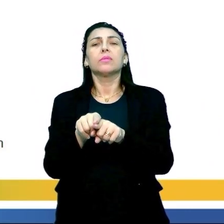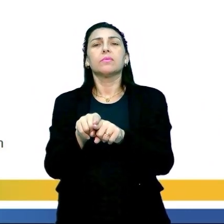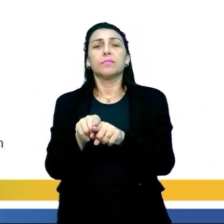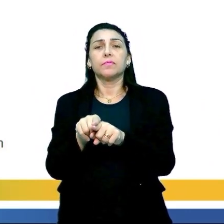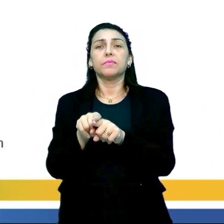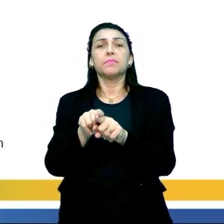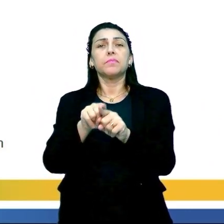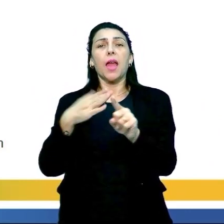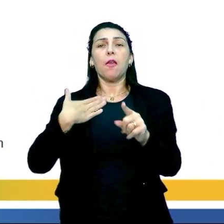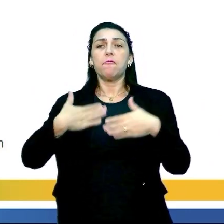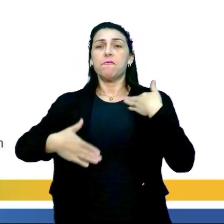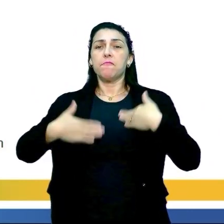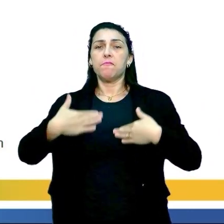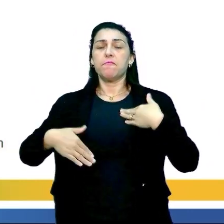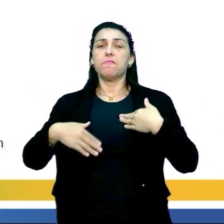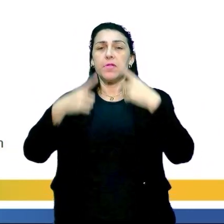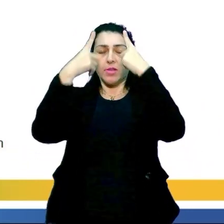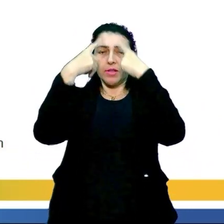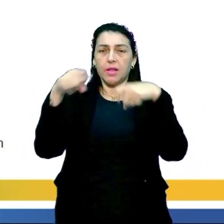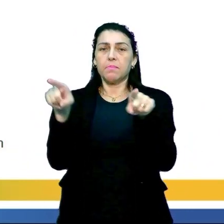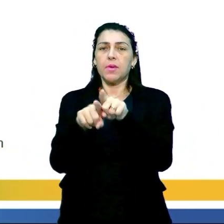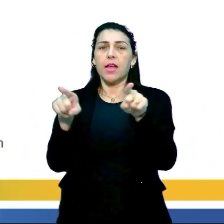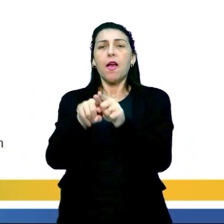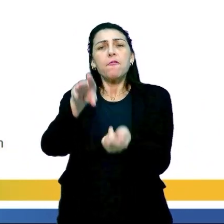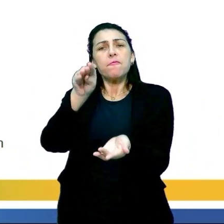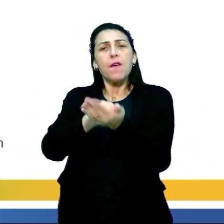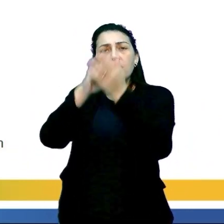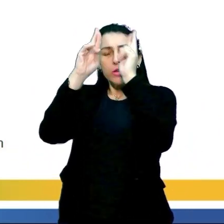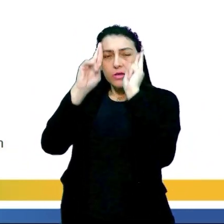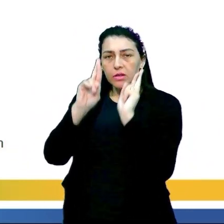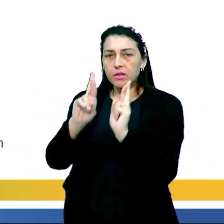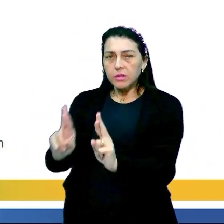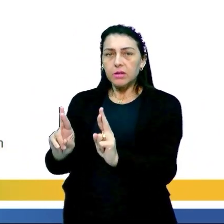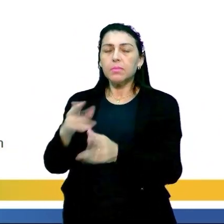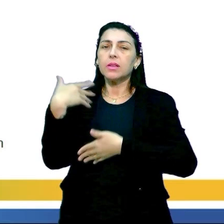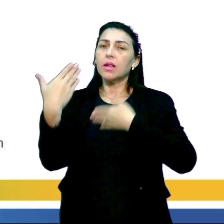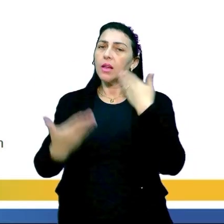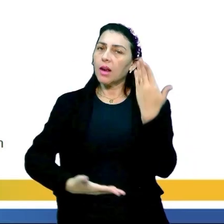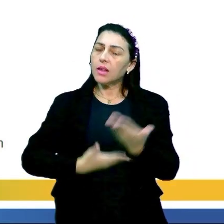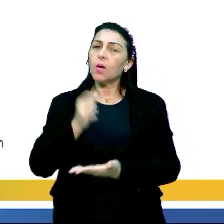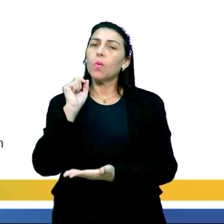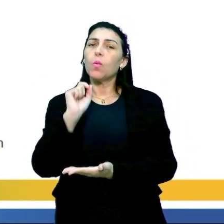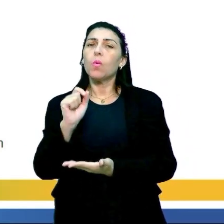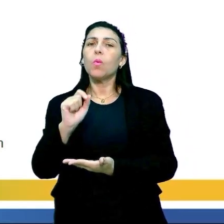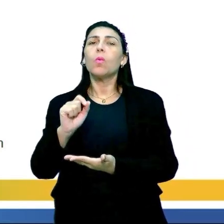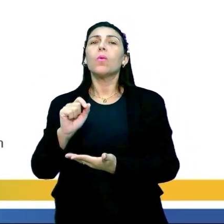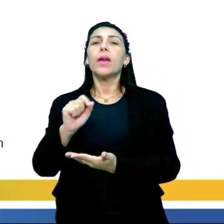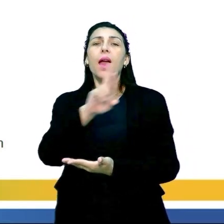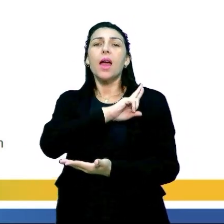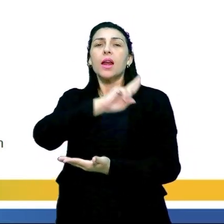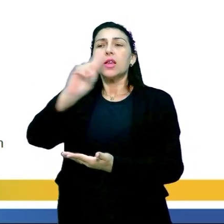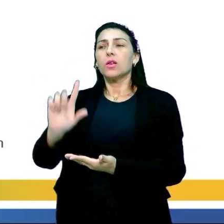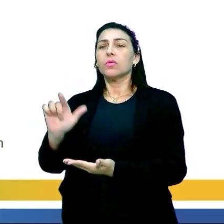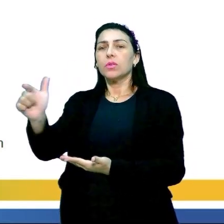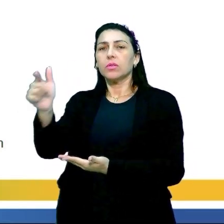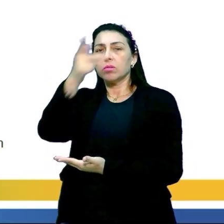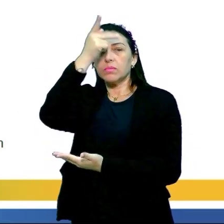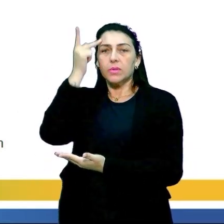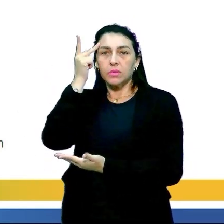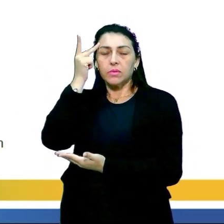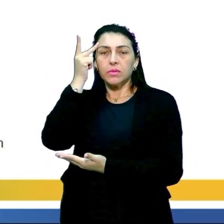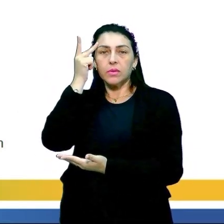agressão física, pela falta de respeito em relação à doutrina religiosa do